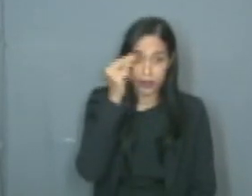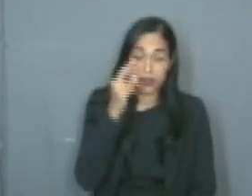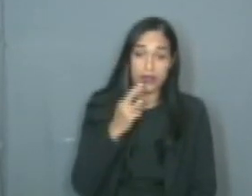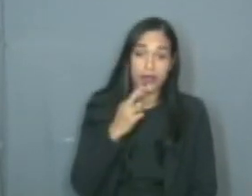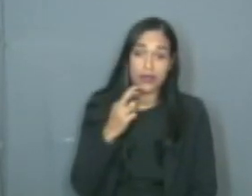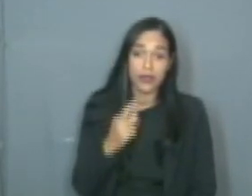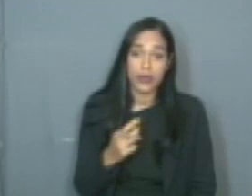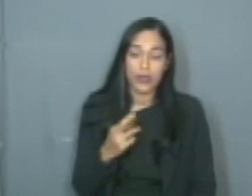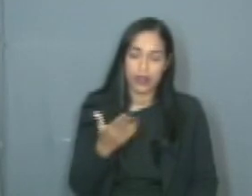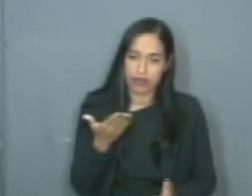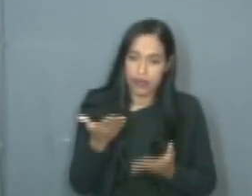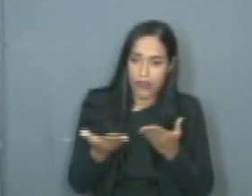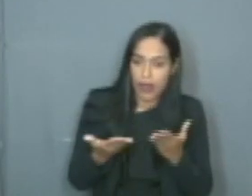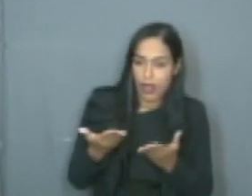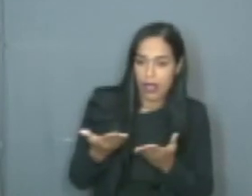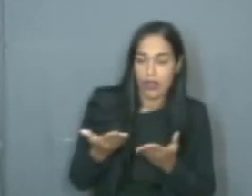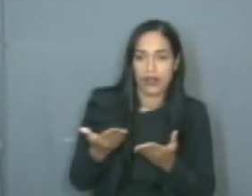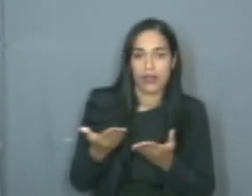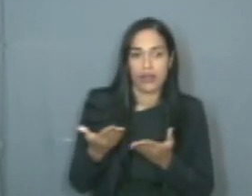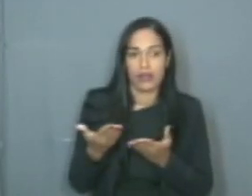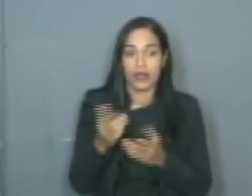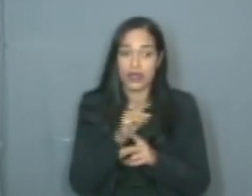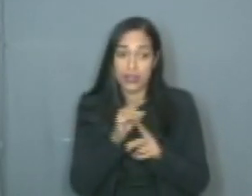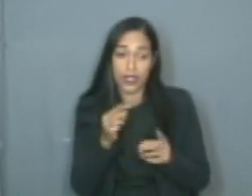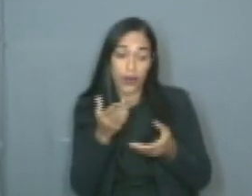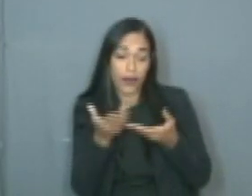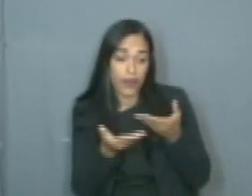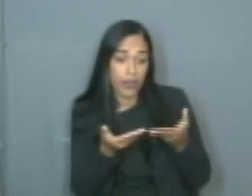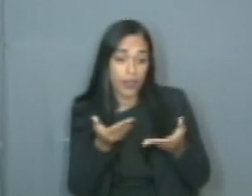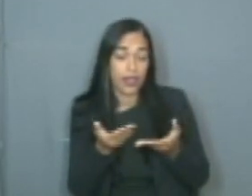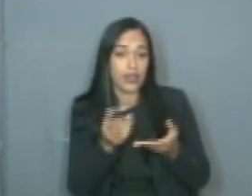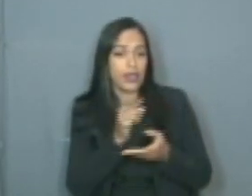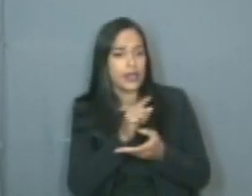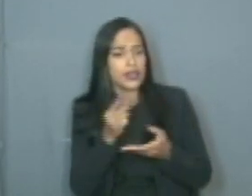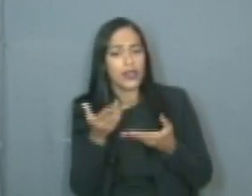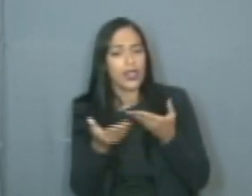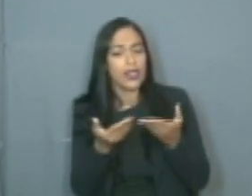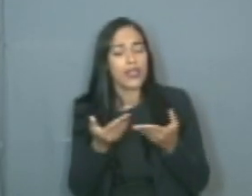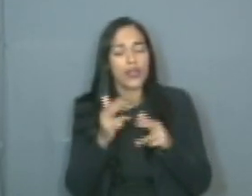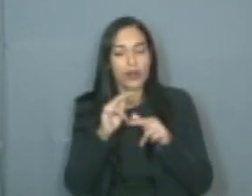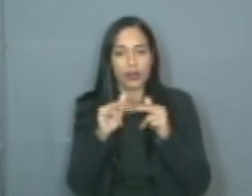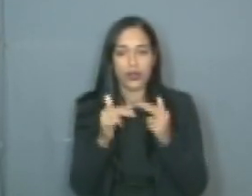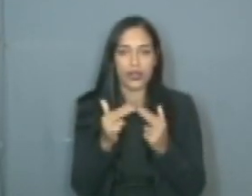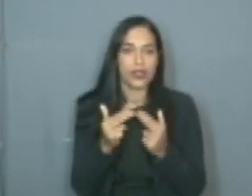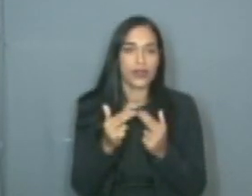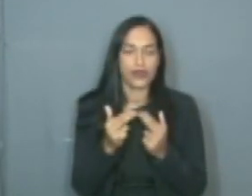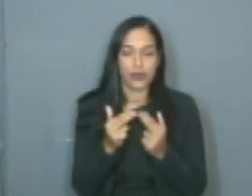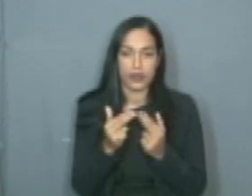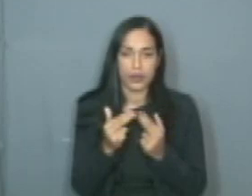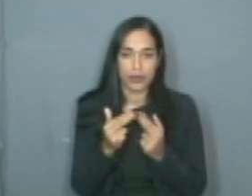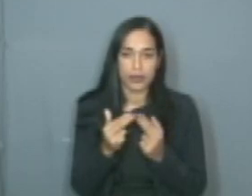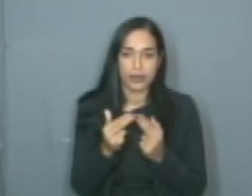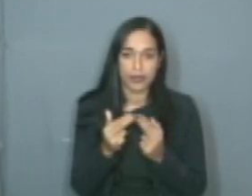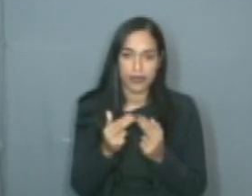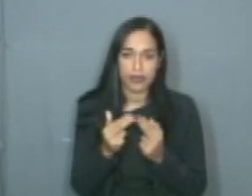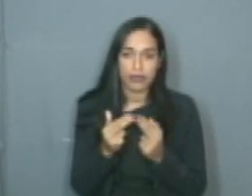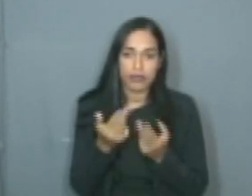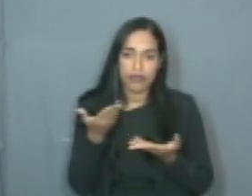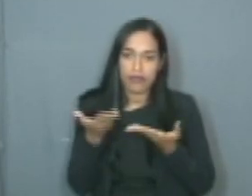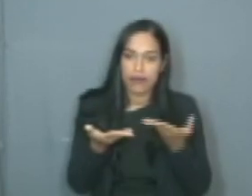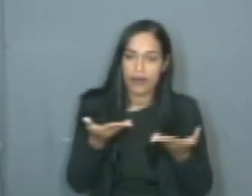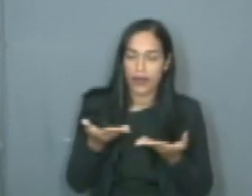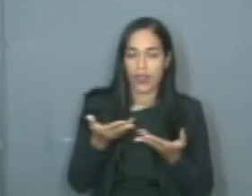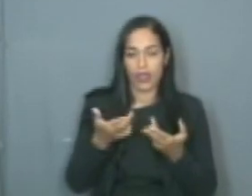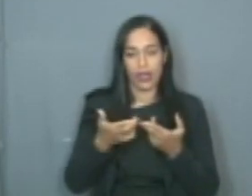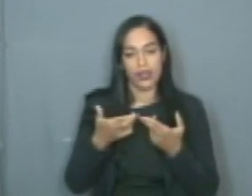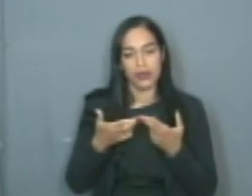se ela vai atender, se não vai atender, e se não atender, o motivo pelo qual não é possível atender aquele requerimento.